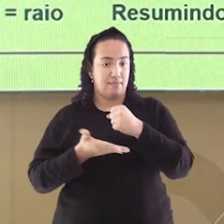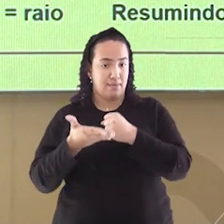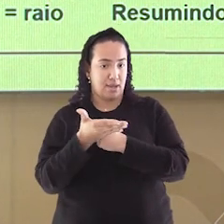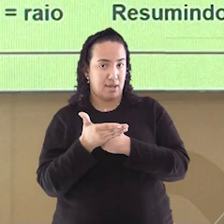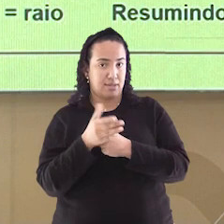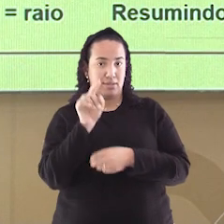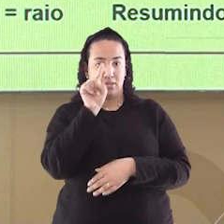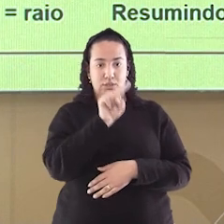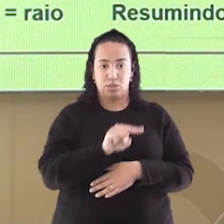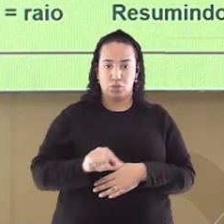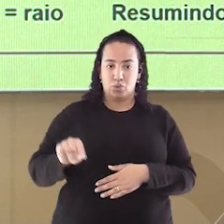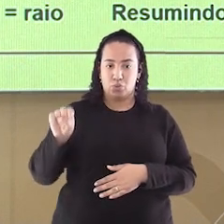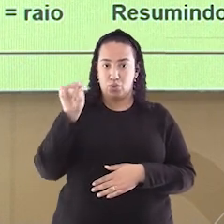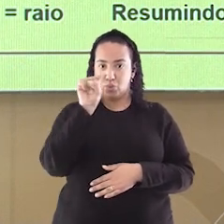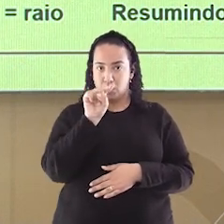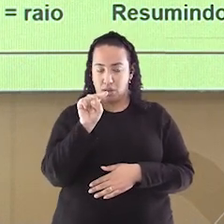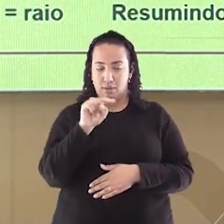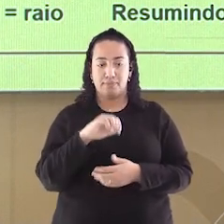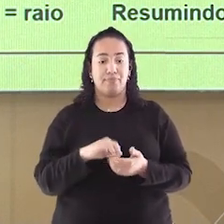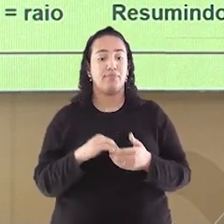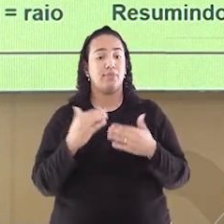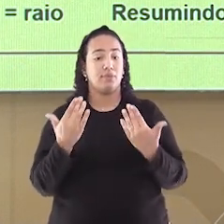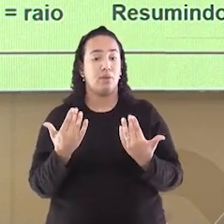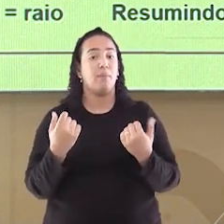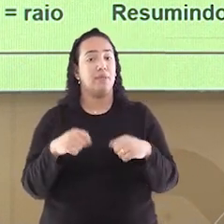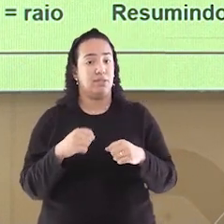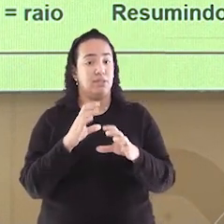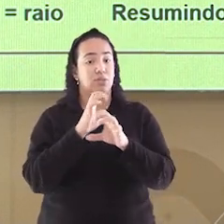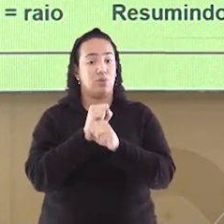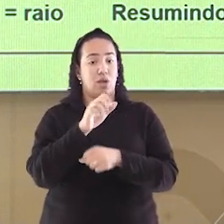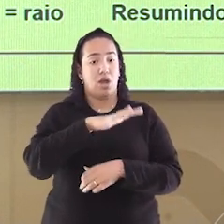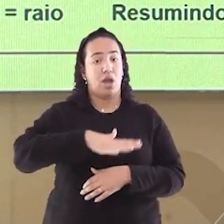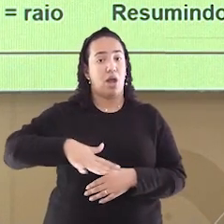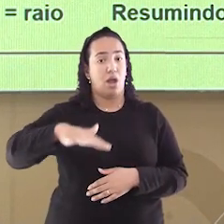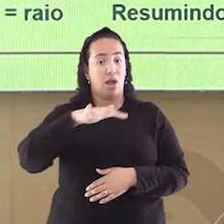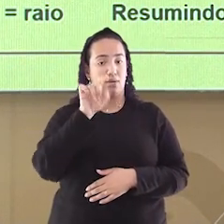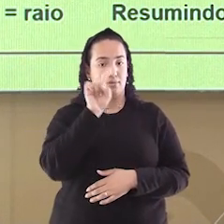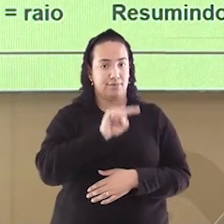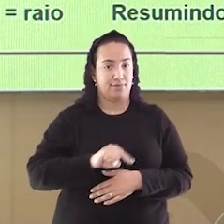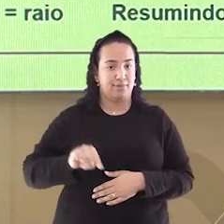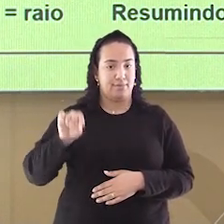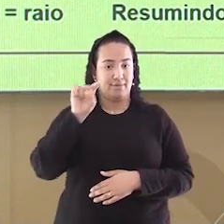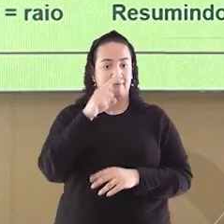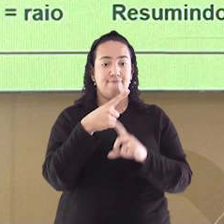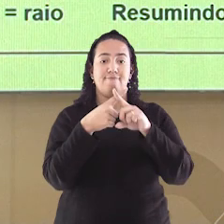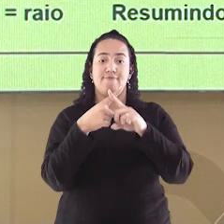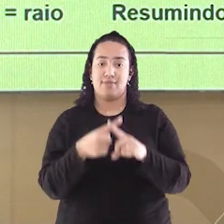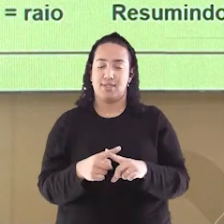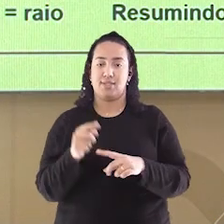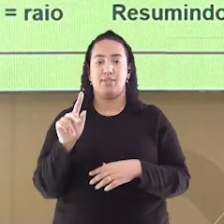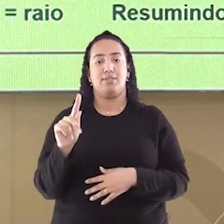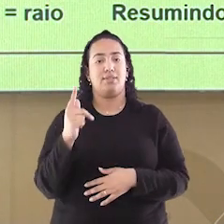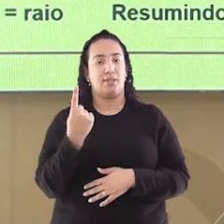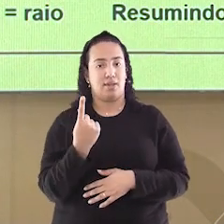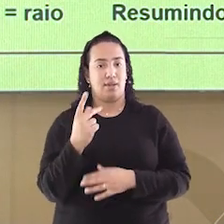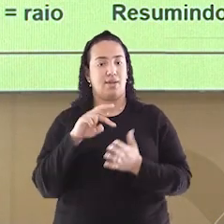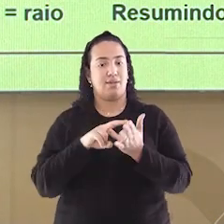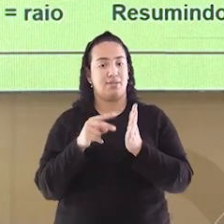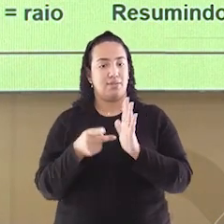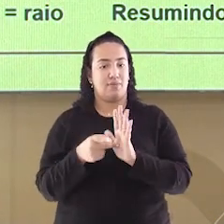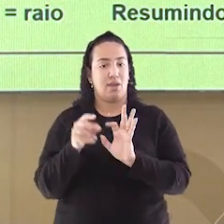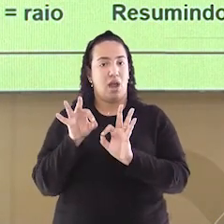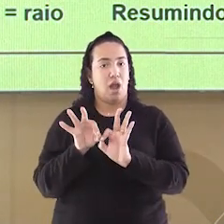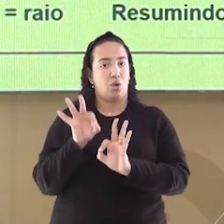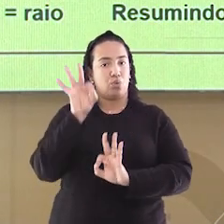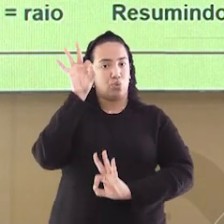circular, então devemos calcular a área do círculo, vezes o H, que seria a altura do seu